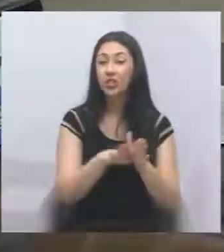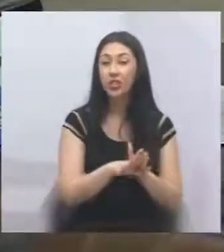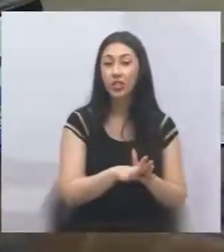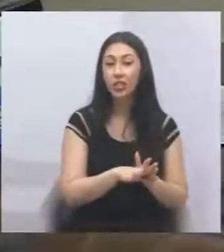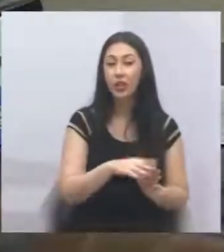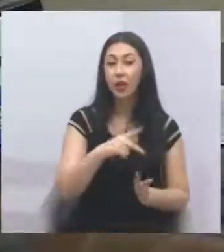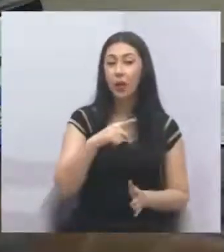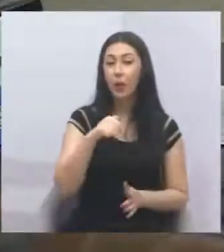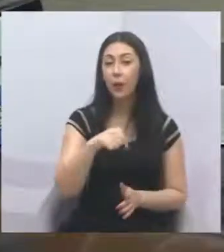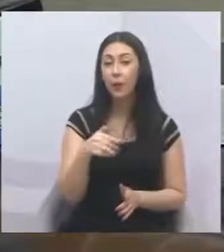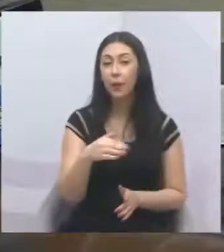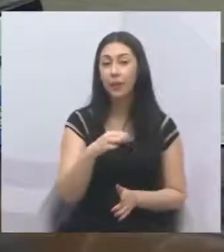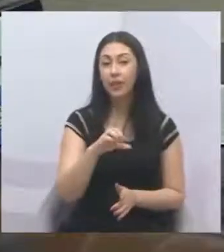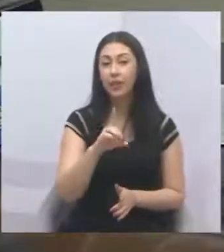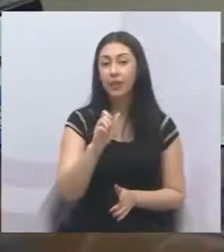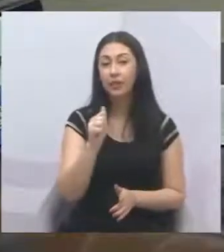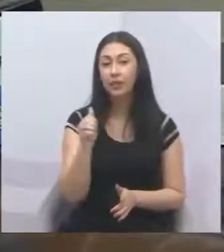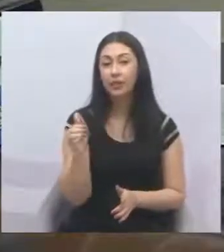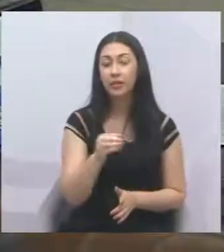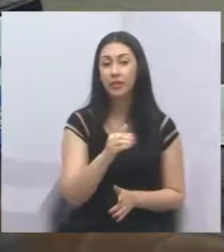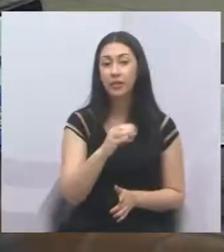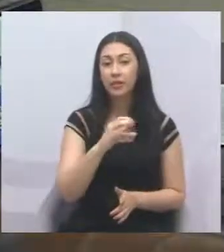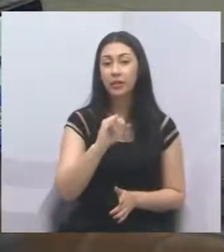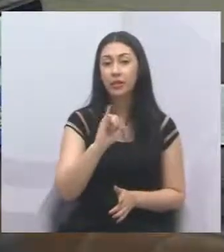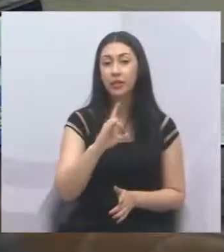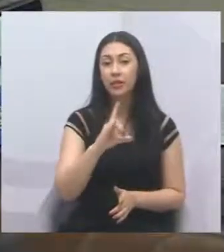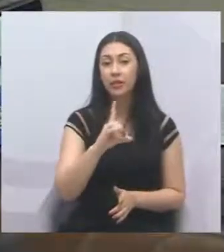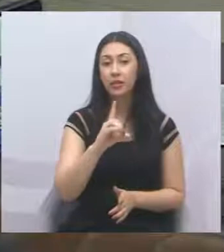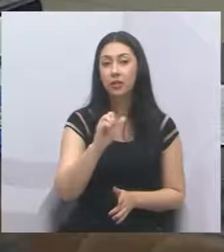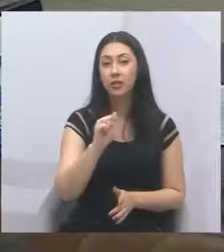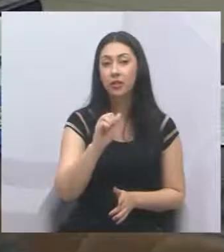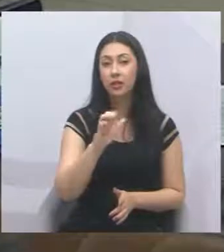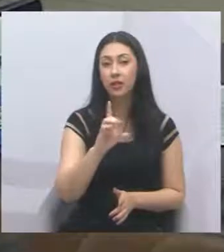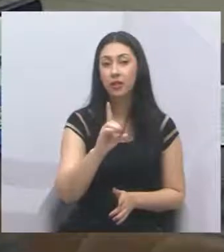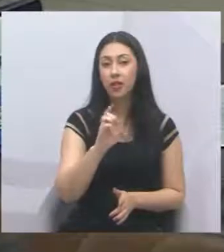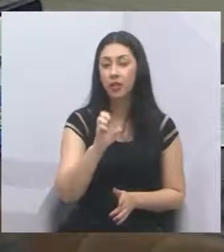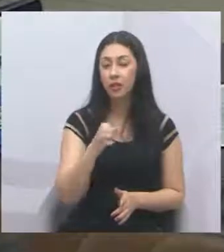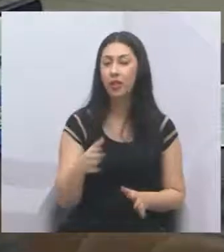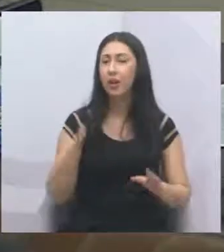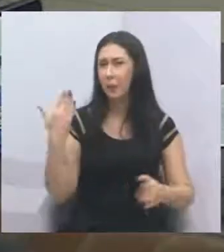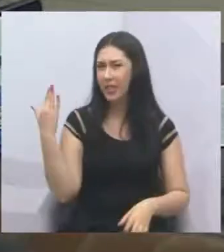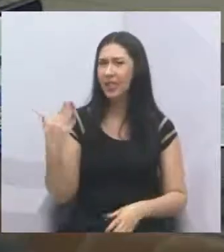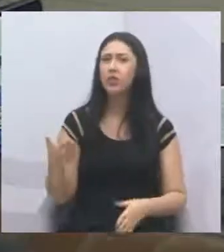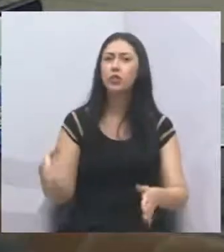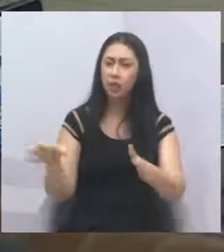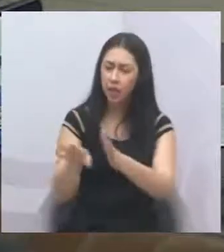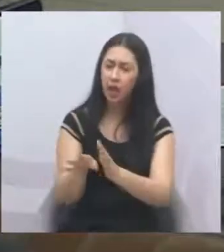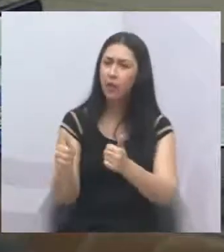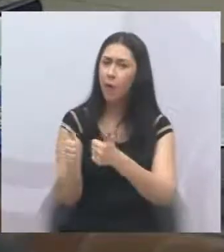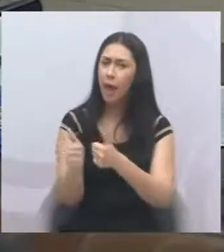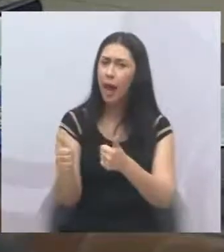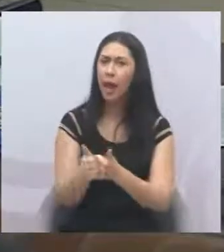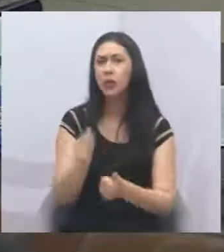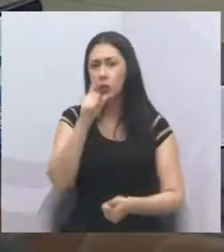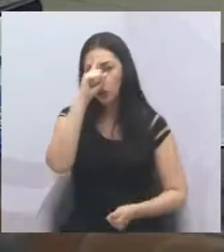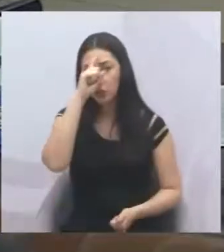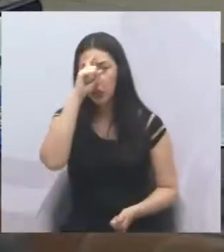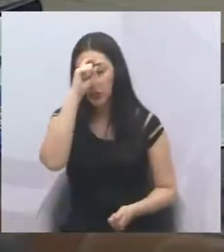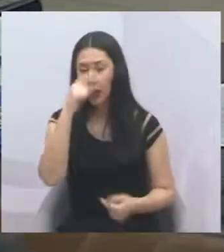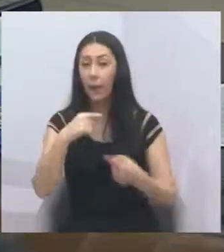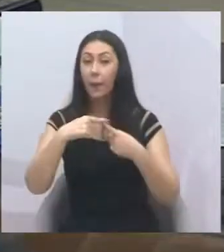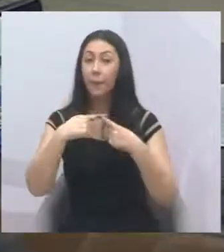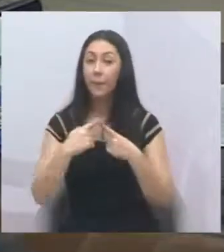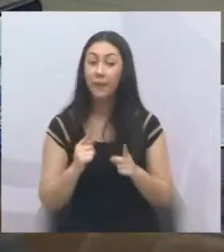Cidade. Ele não vai até o SIM. No começo ele ia até o SIM. O pessoal do Campo Grande, Jardim